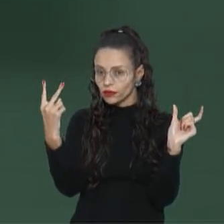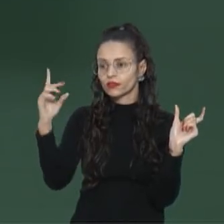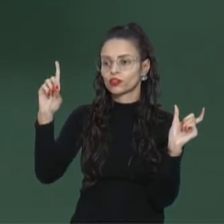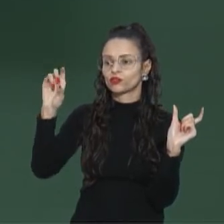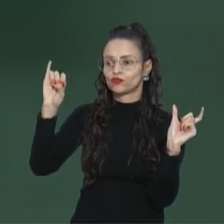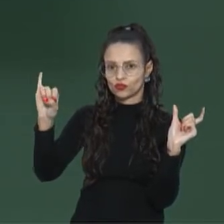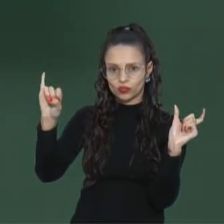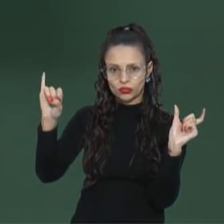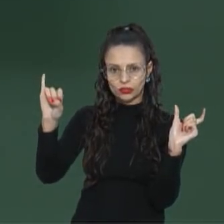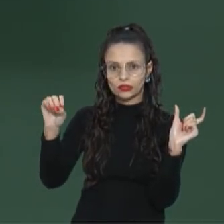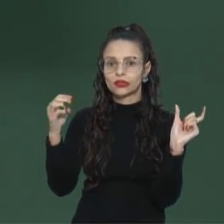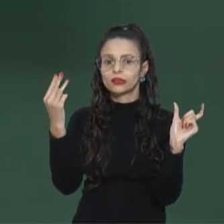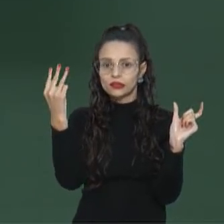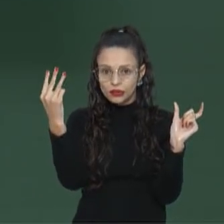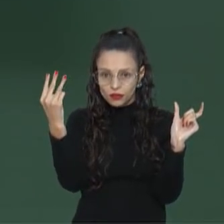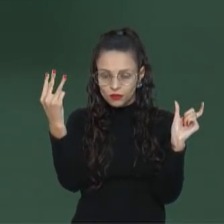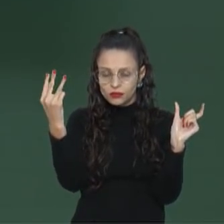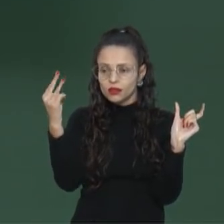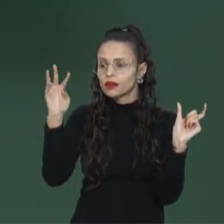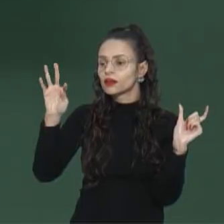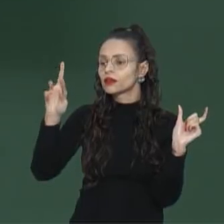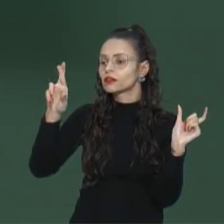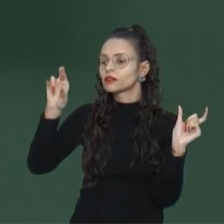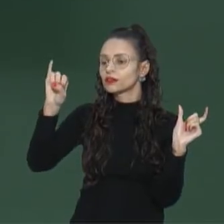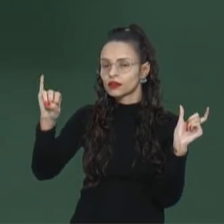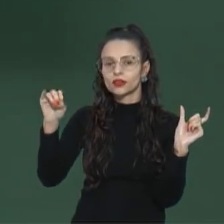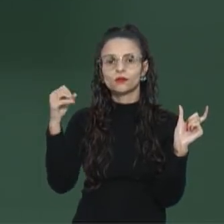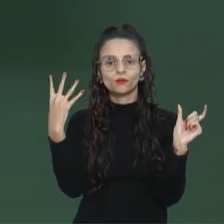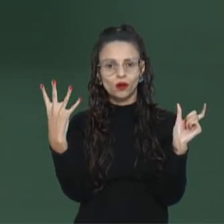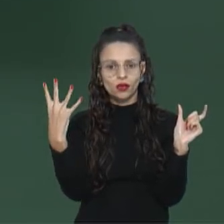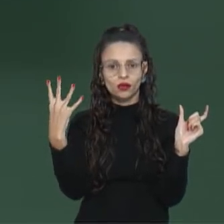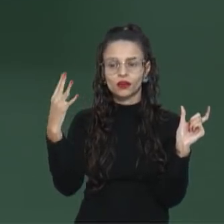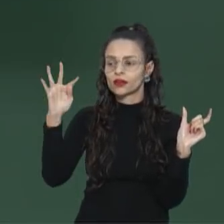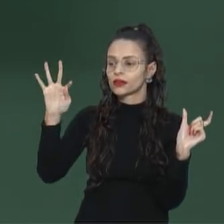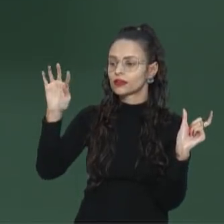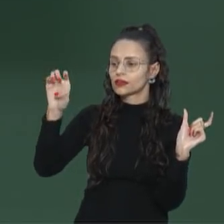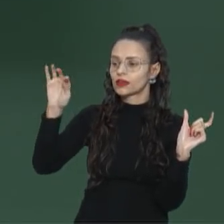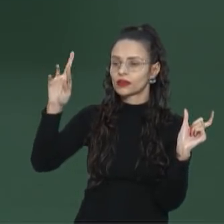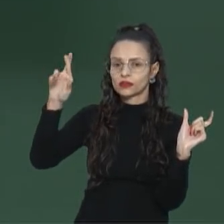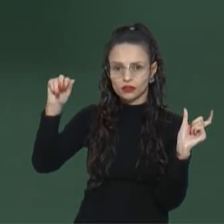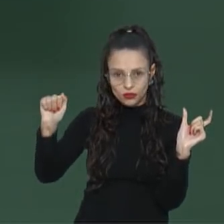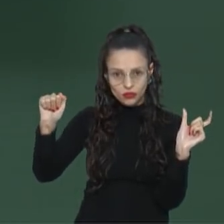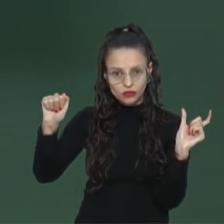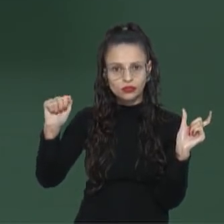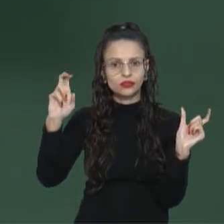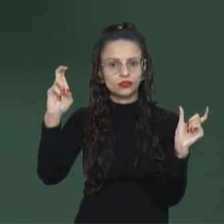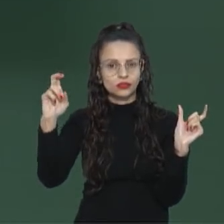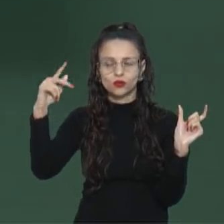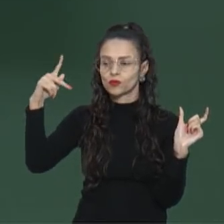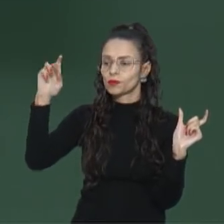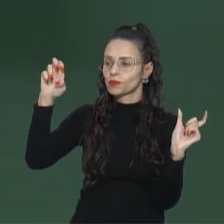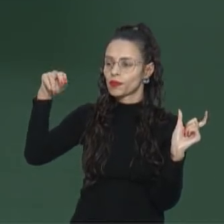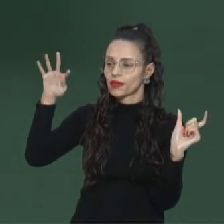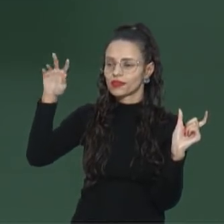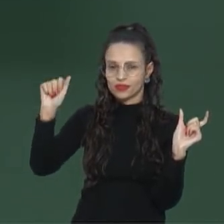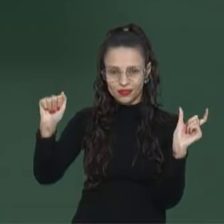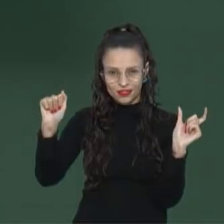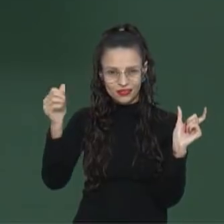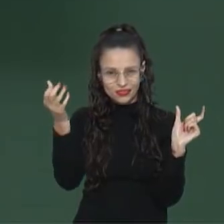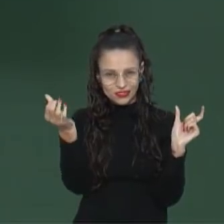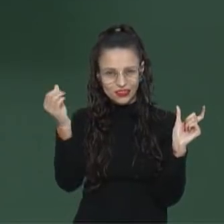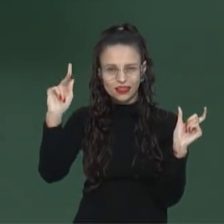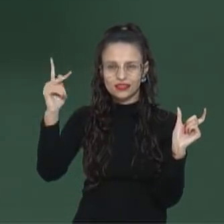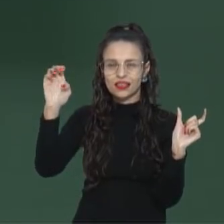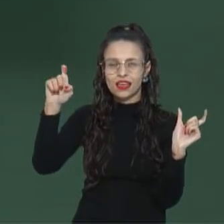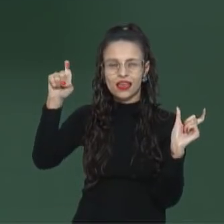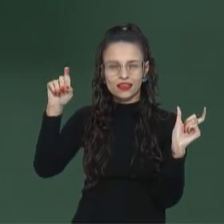di. Três, tri. Quatro, tetra. Cinco, penta. Seis, hexa,